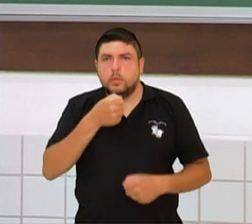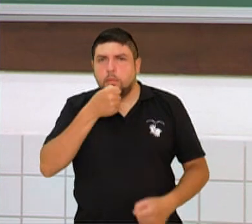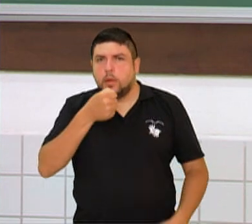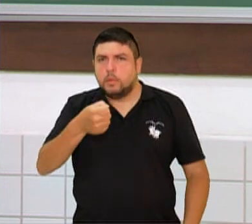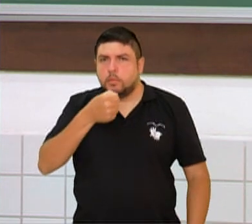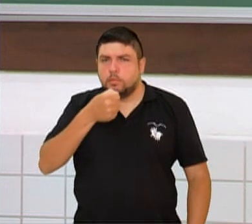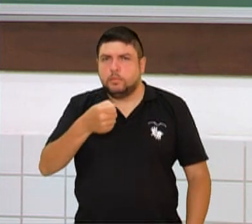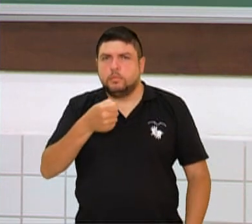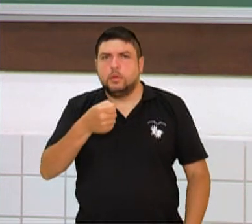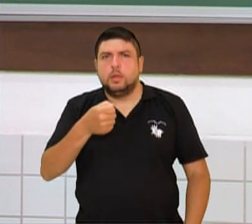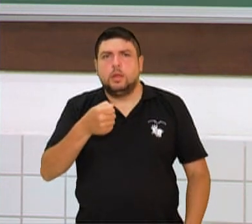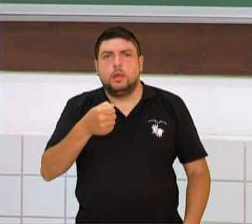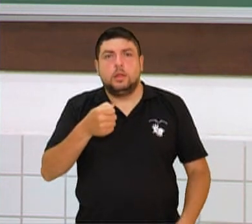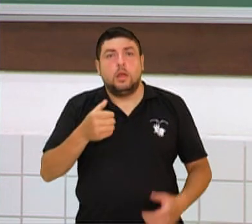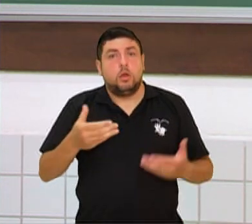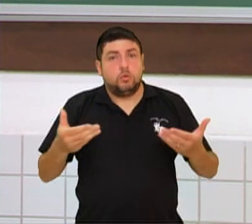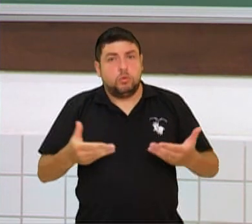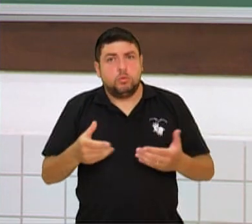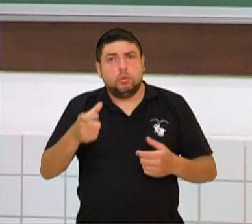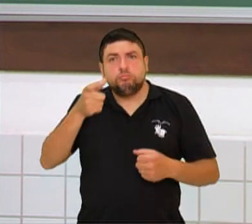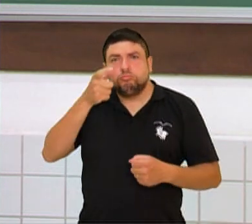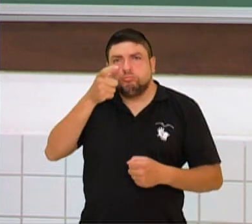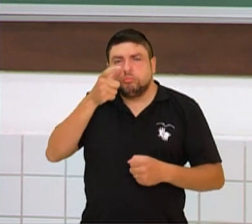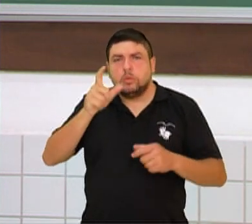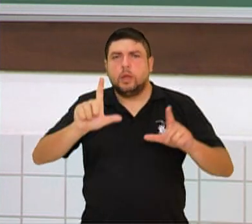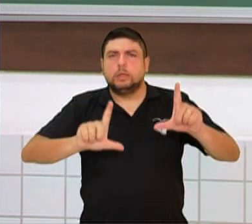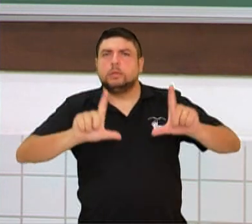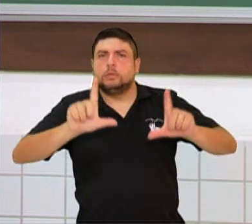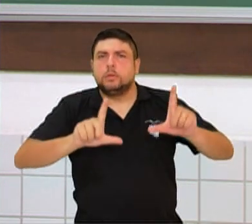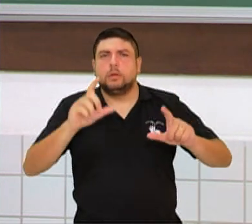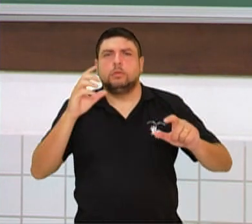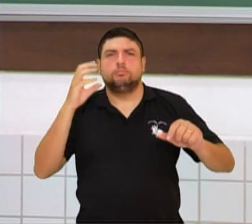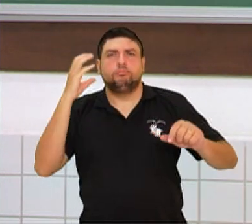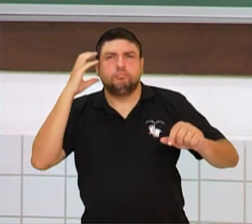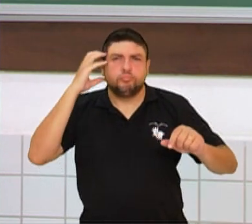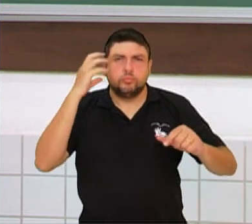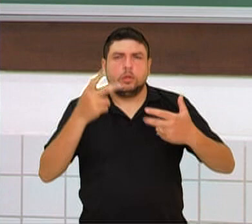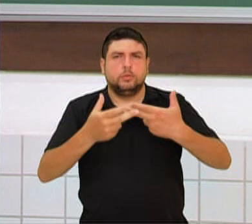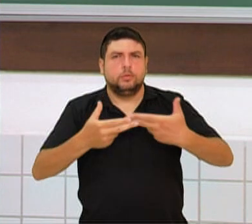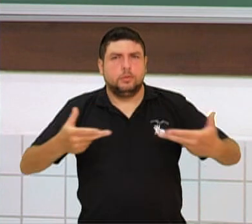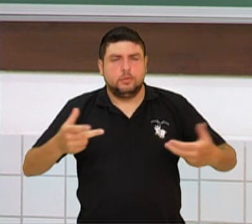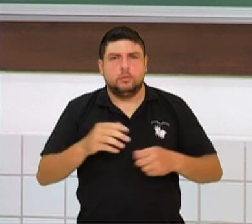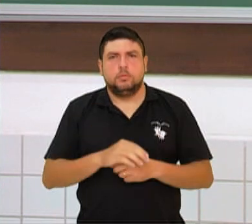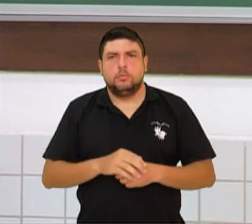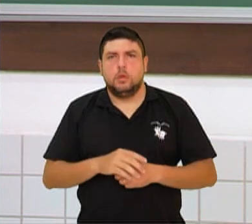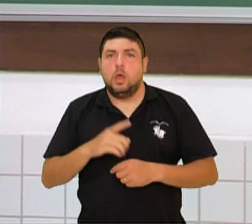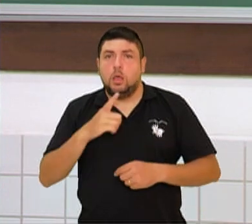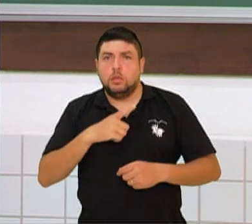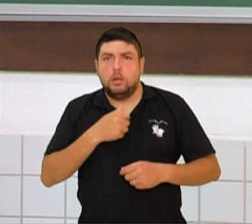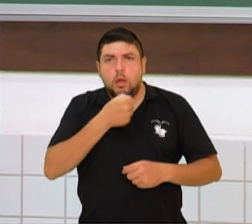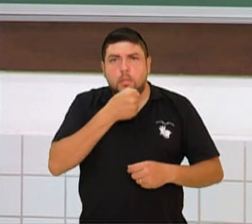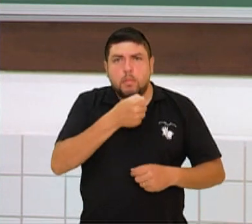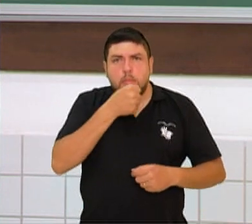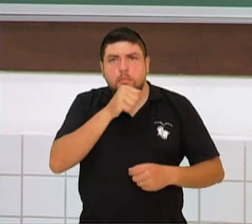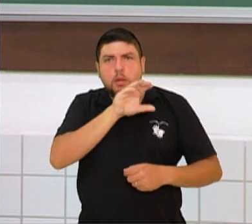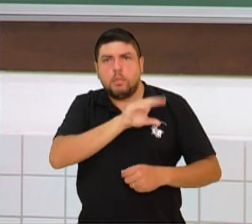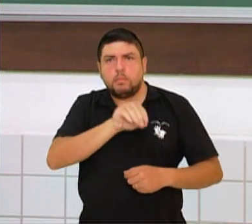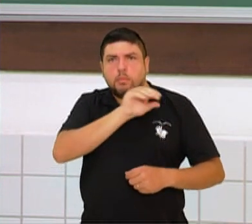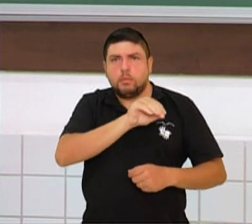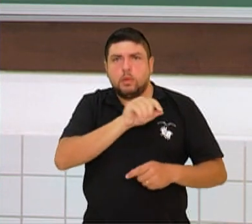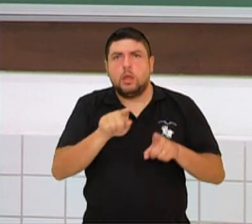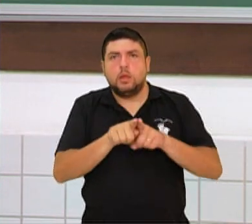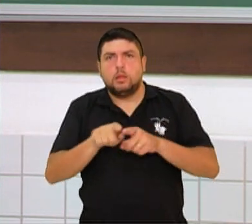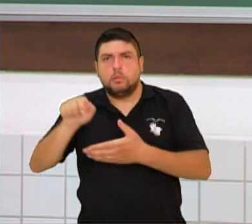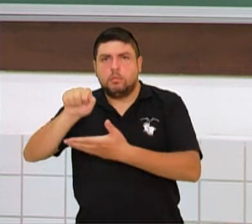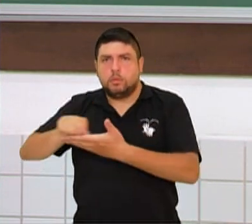textual, né, que tá aí nas mídias, né, o tempo todo. Nós temos o oral e o escrito. Lembrando vocês